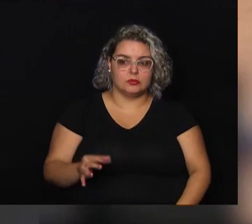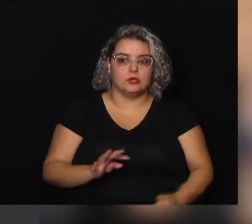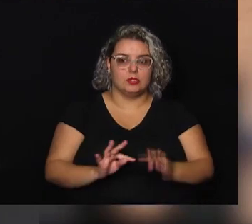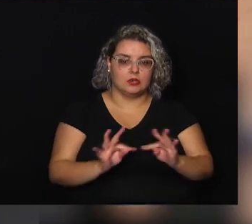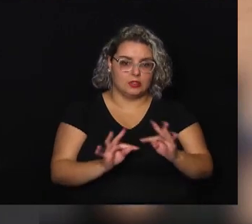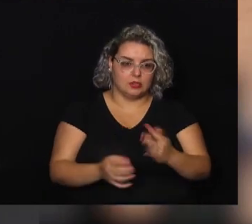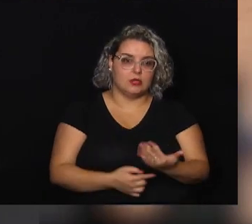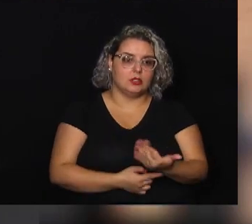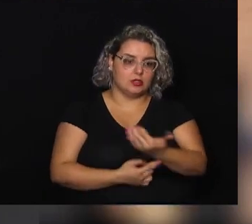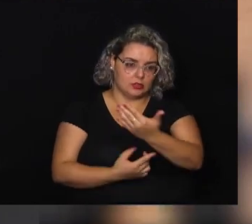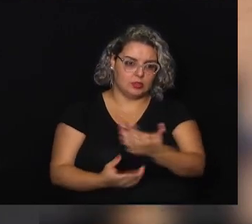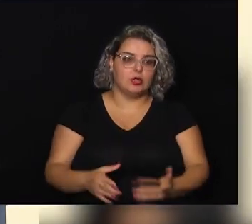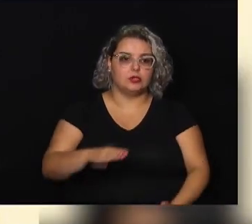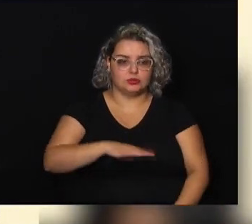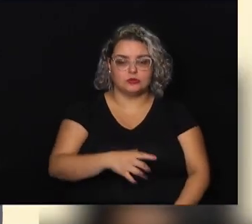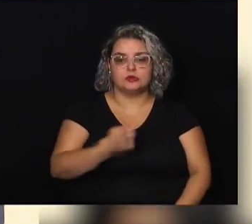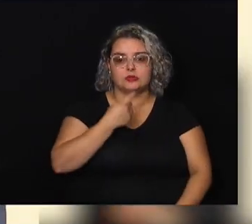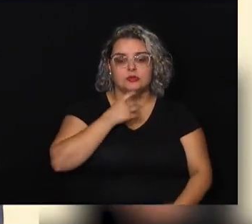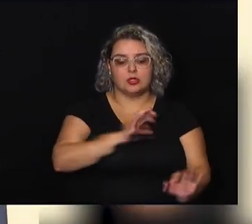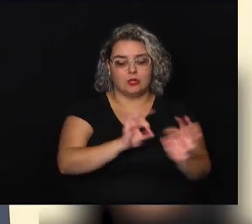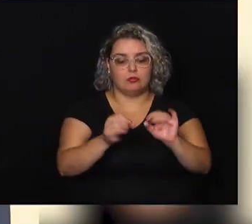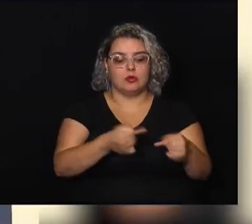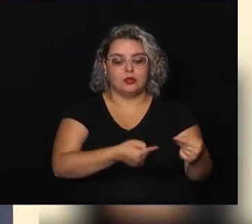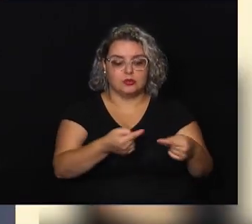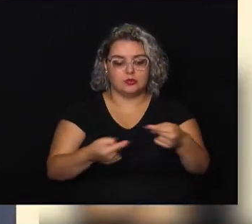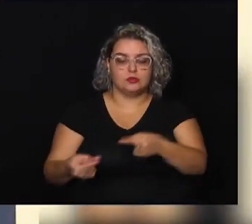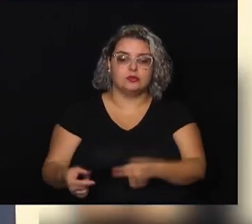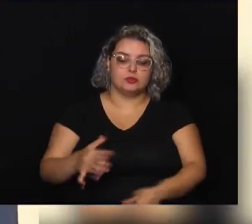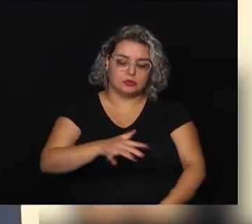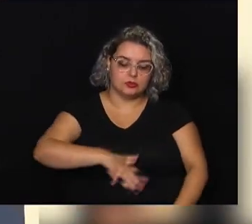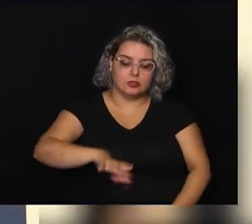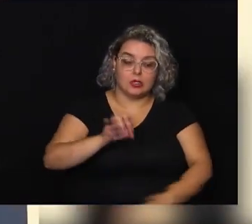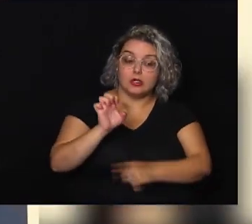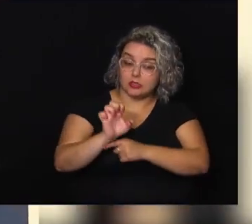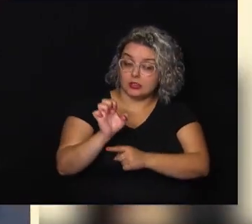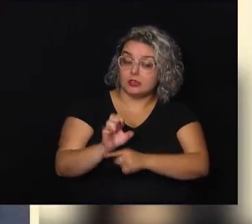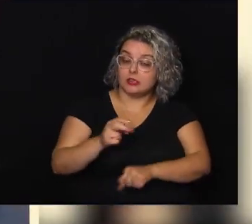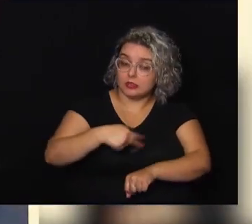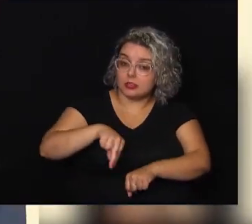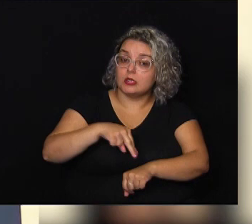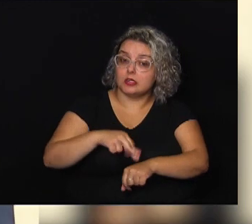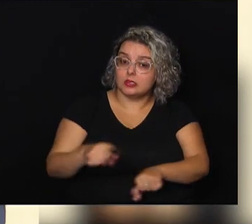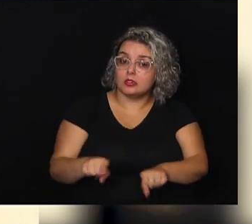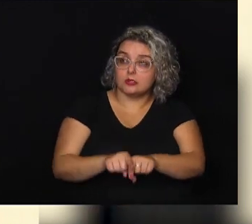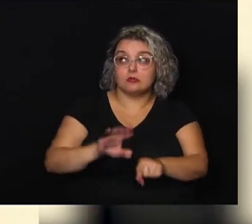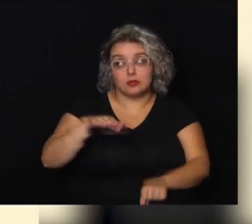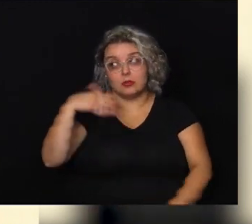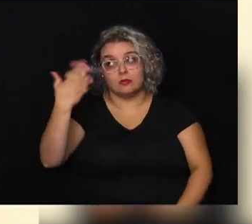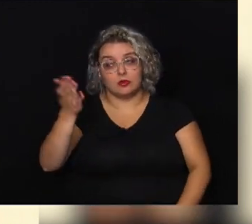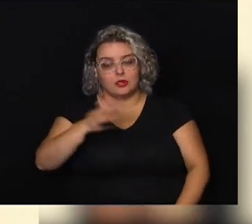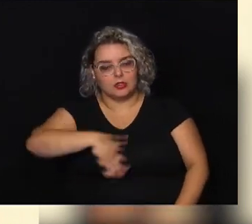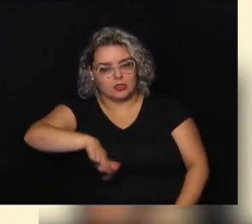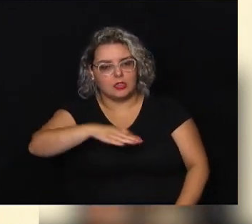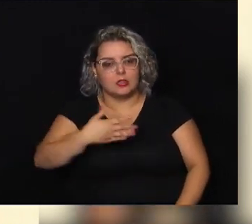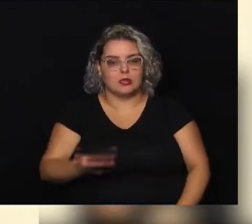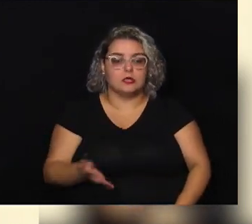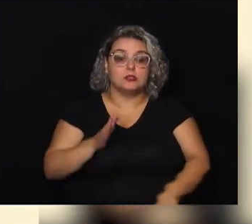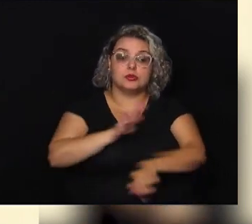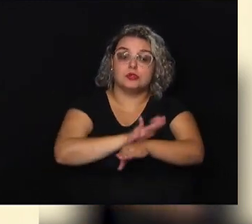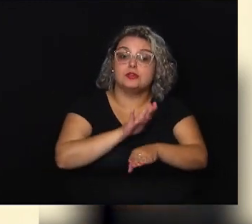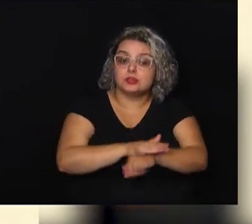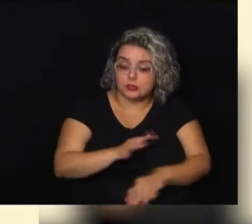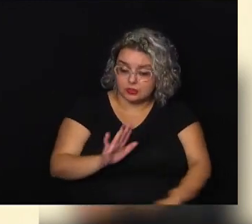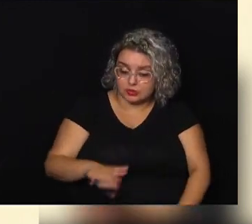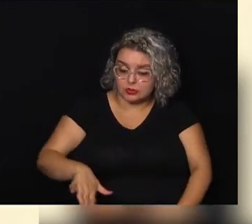Campinas. Acompanhou as discussões em âmbito estadual, nacional e internacional nesta área e contribuiu para o setor